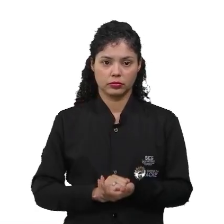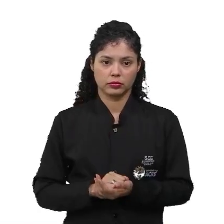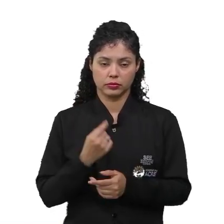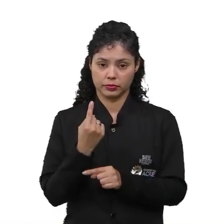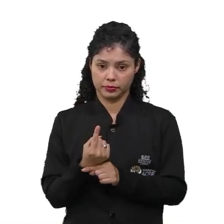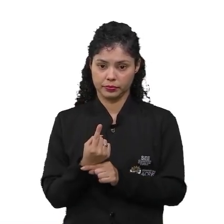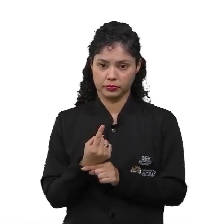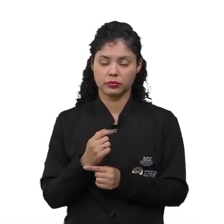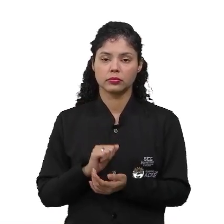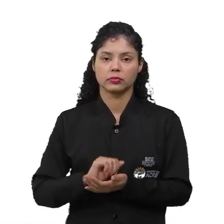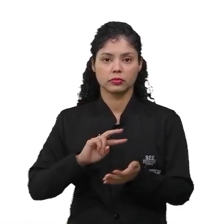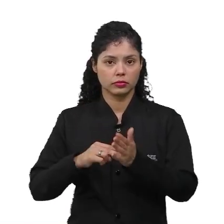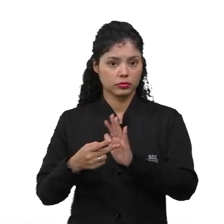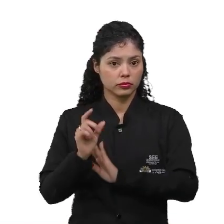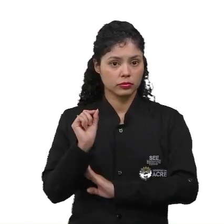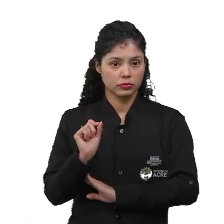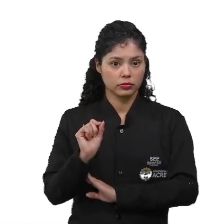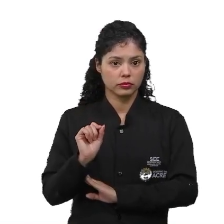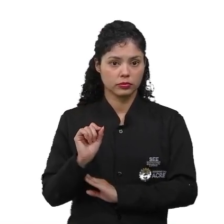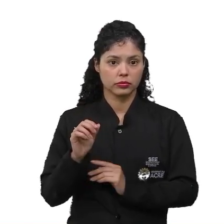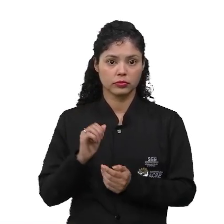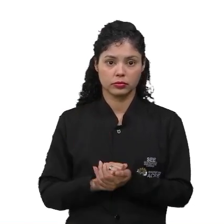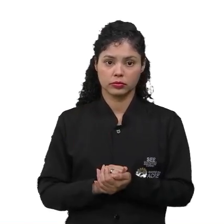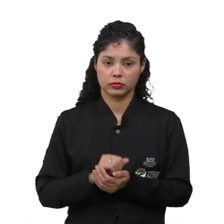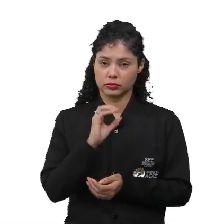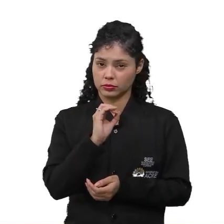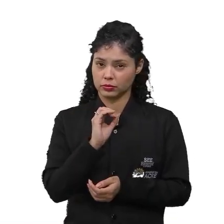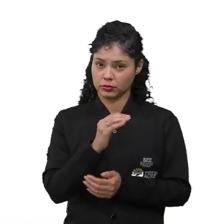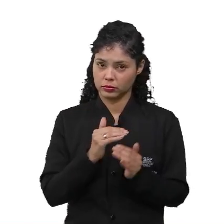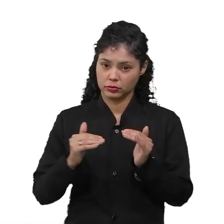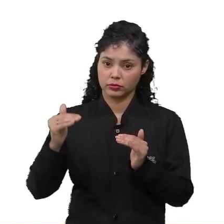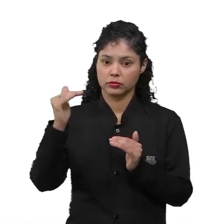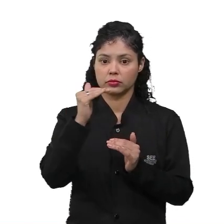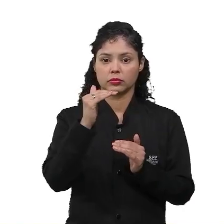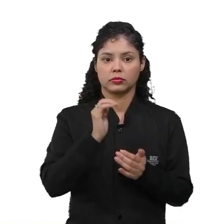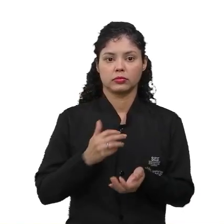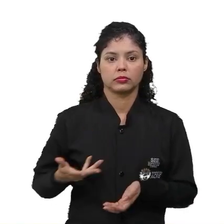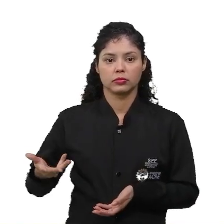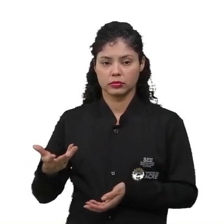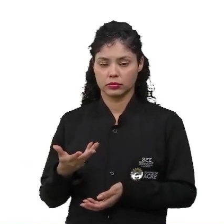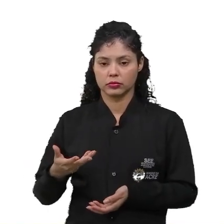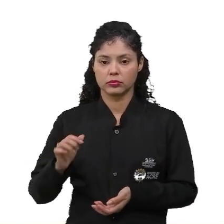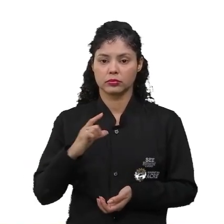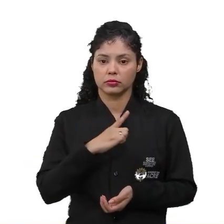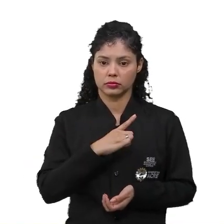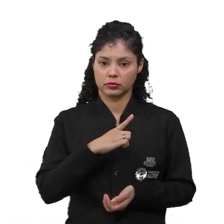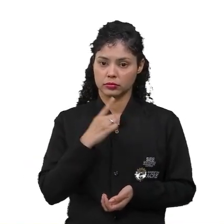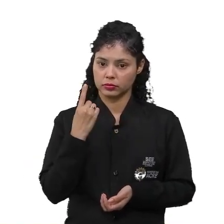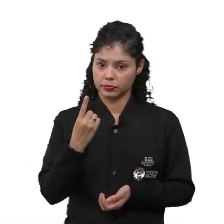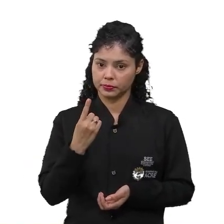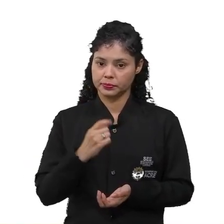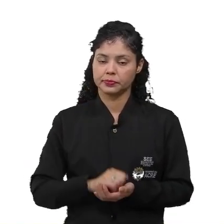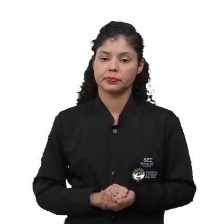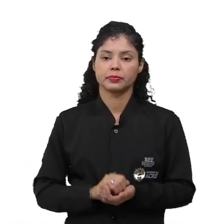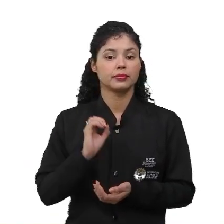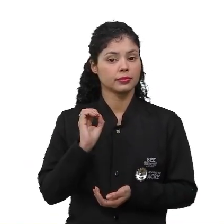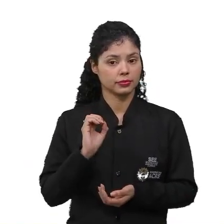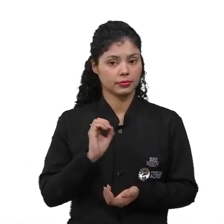1. Ou seja, a potência a qual você eleva a base para obter 1 é o